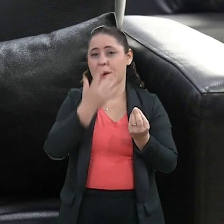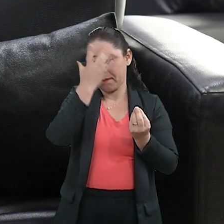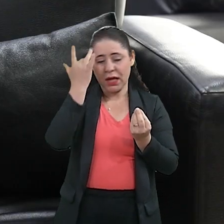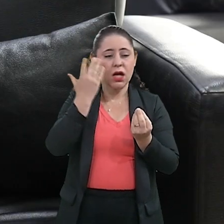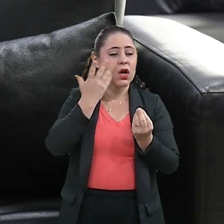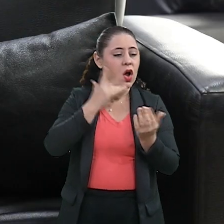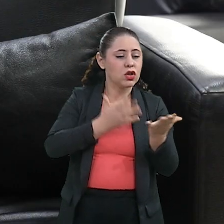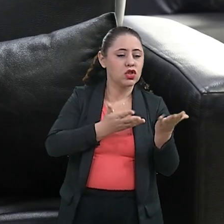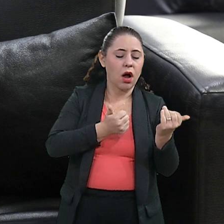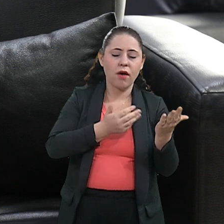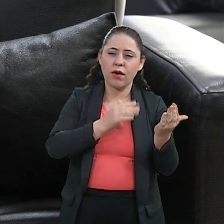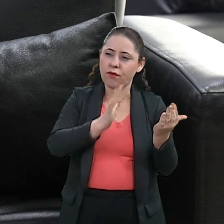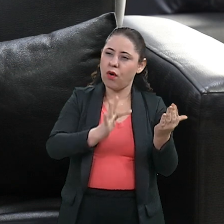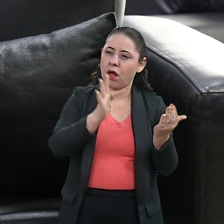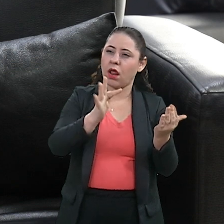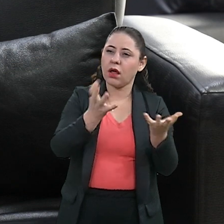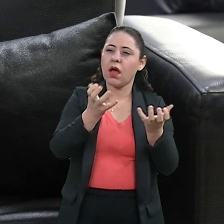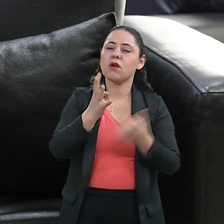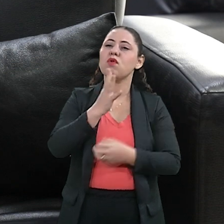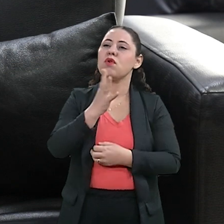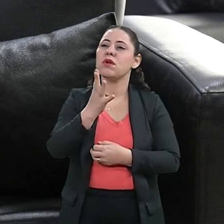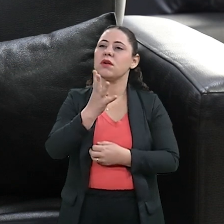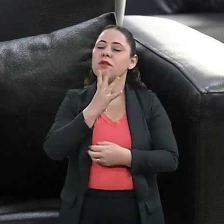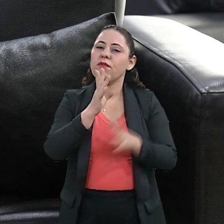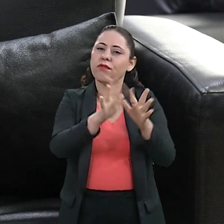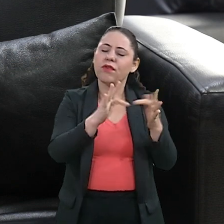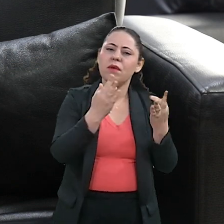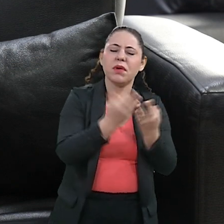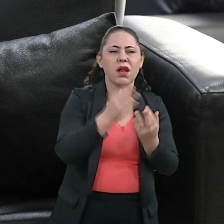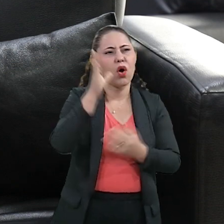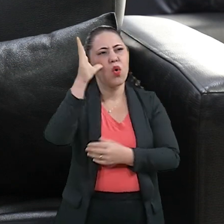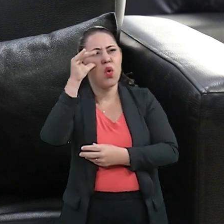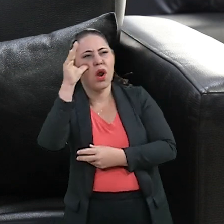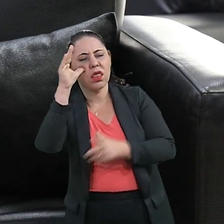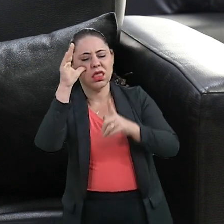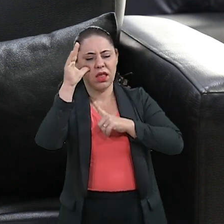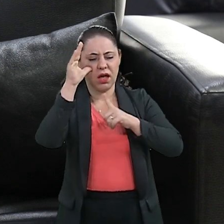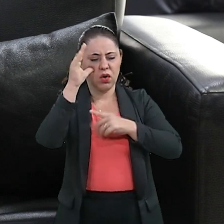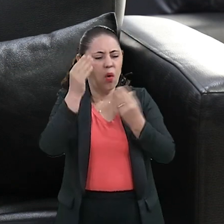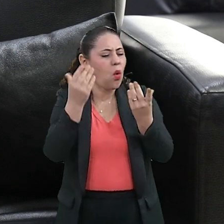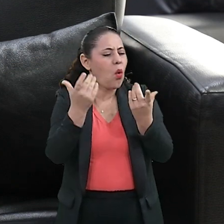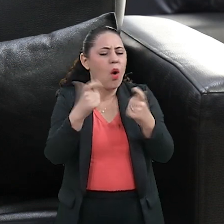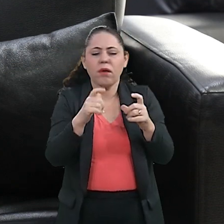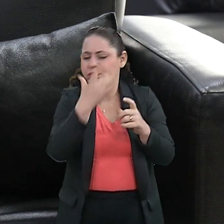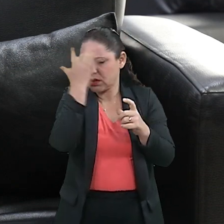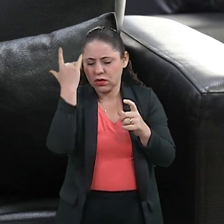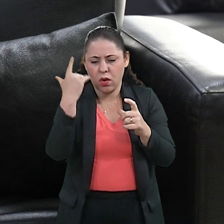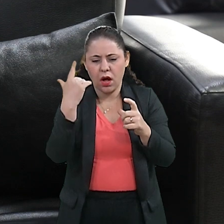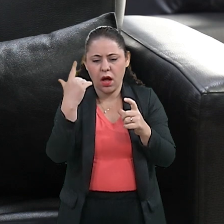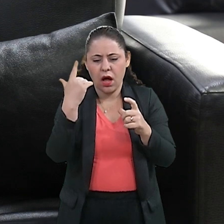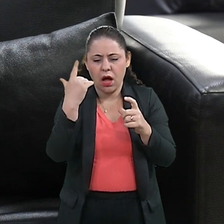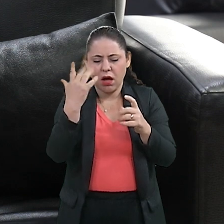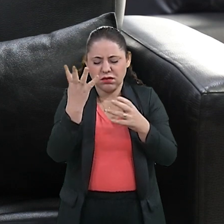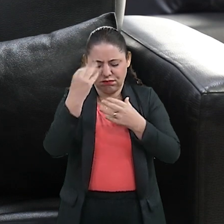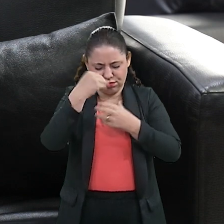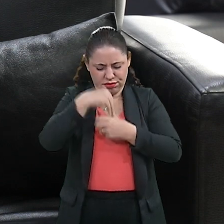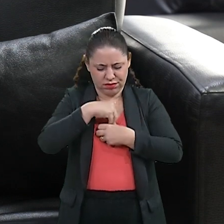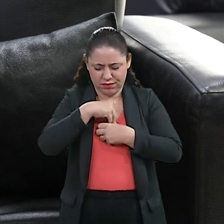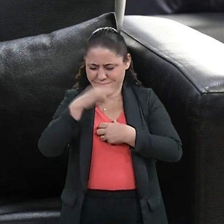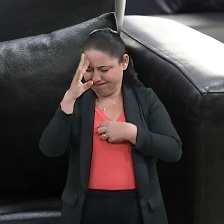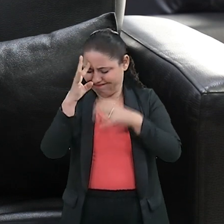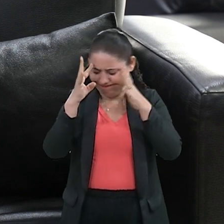o adotado, ele quer conhecer a sua origem por uma questão de curiosidade, às vezes ele quer fechar um